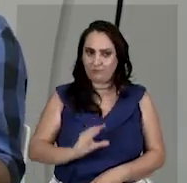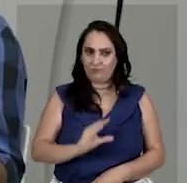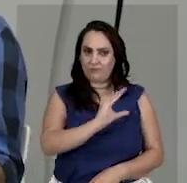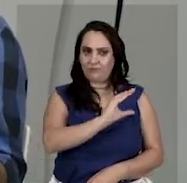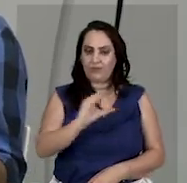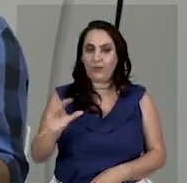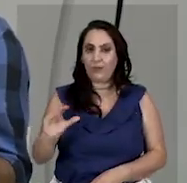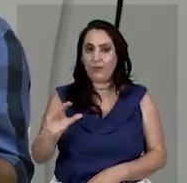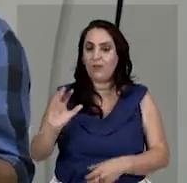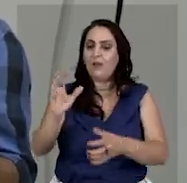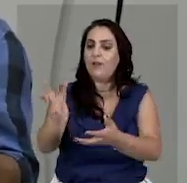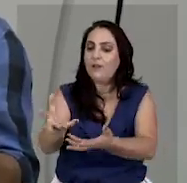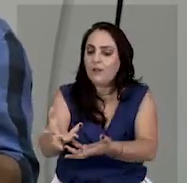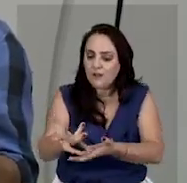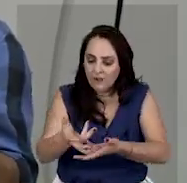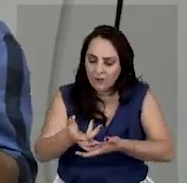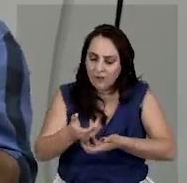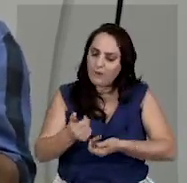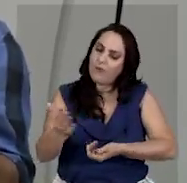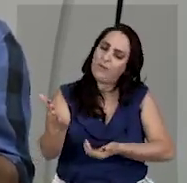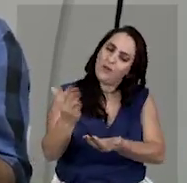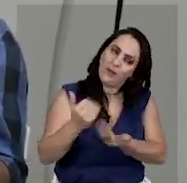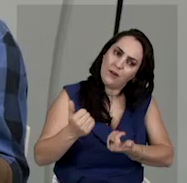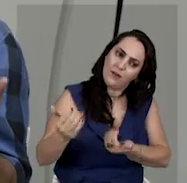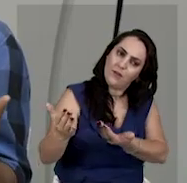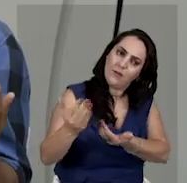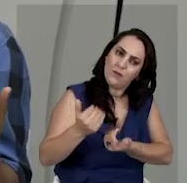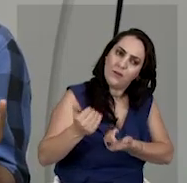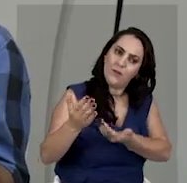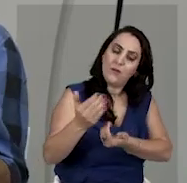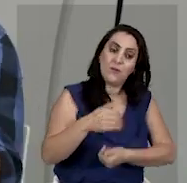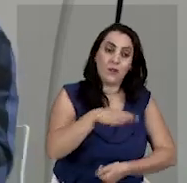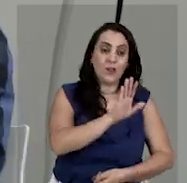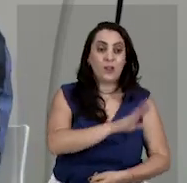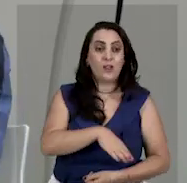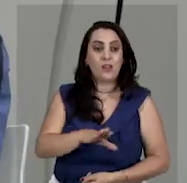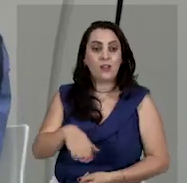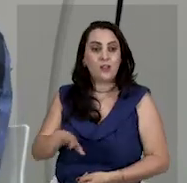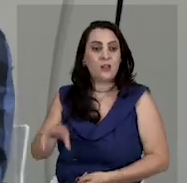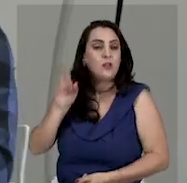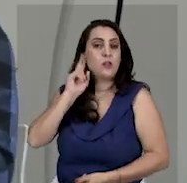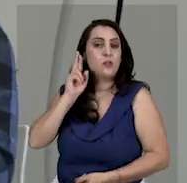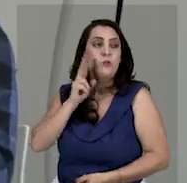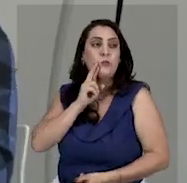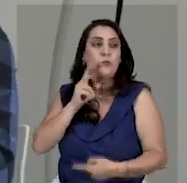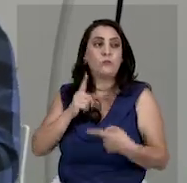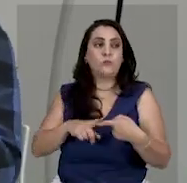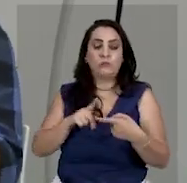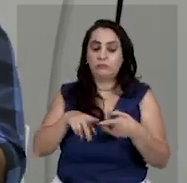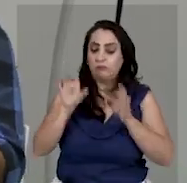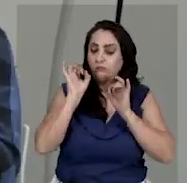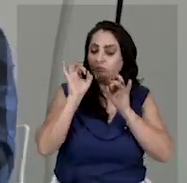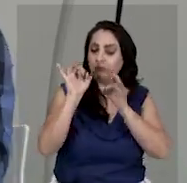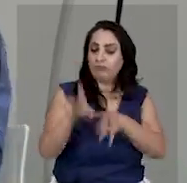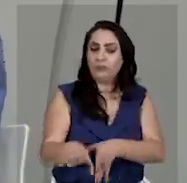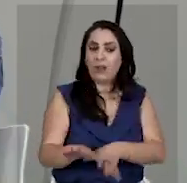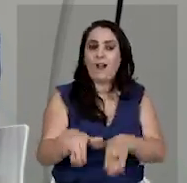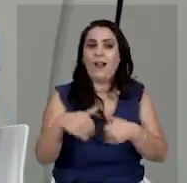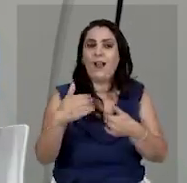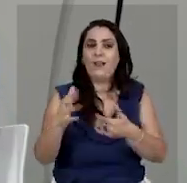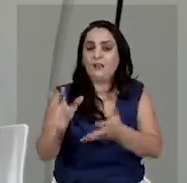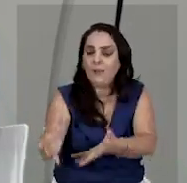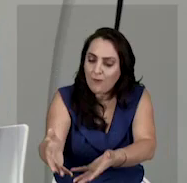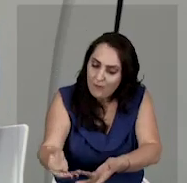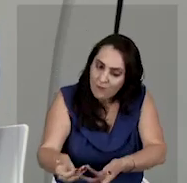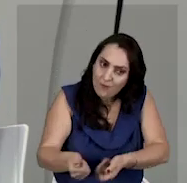com algum tipo de deficiência, entendidas como uma maldição, elas eram abandonadas e as freiras elas